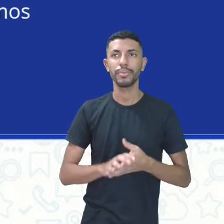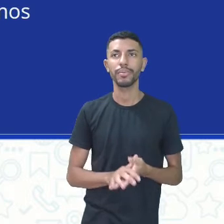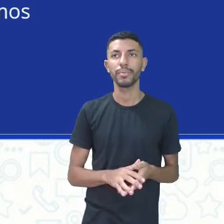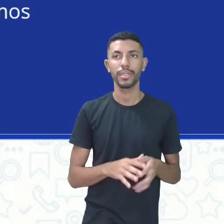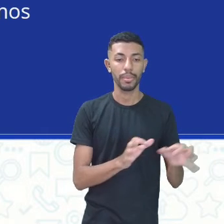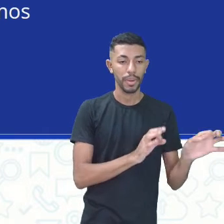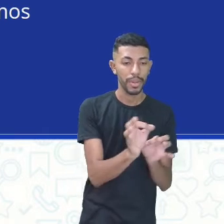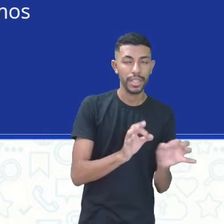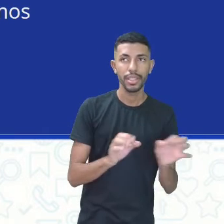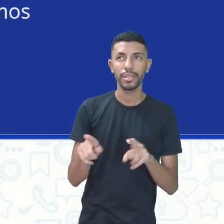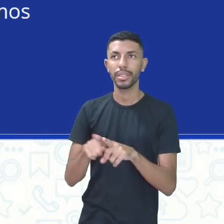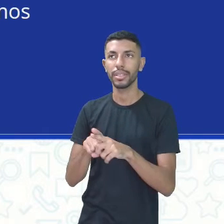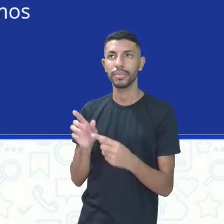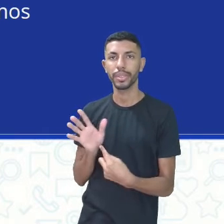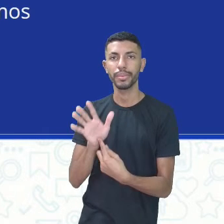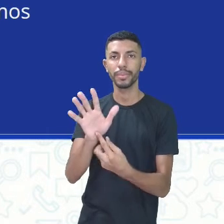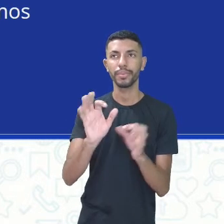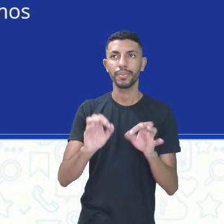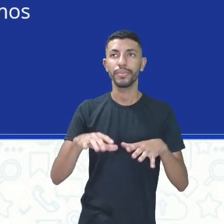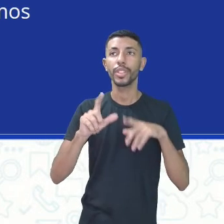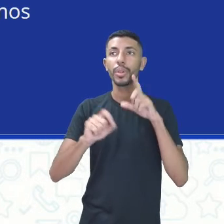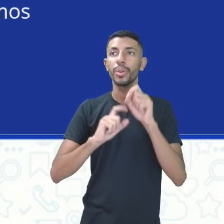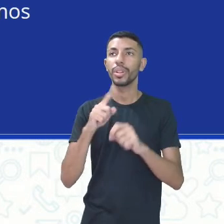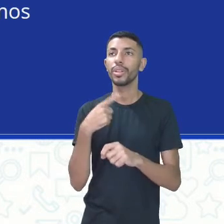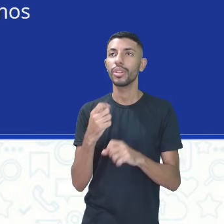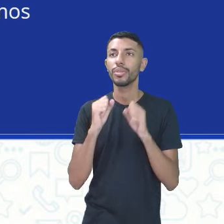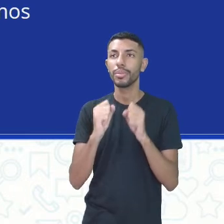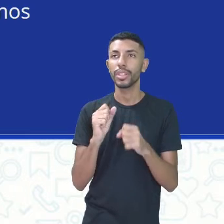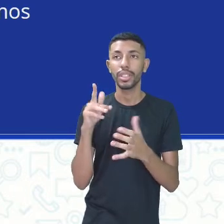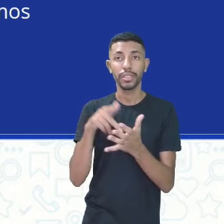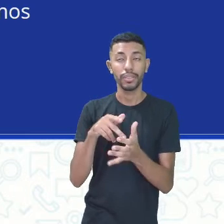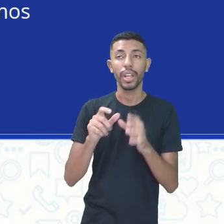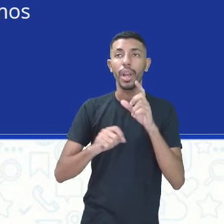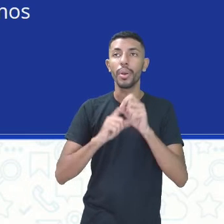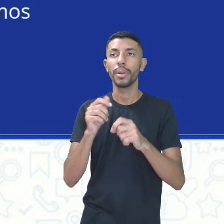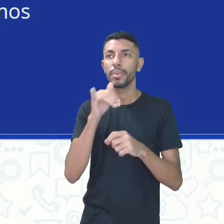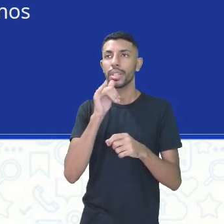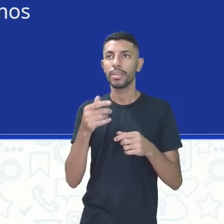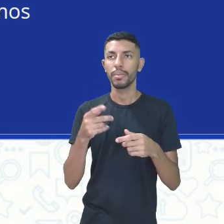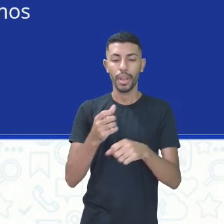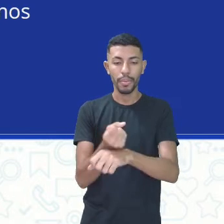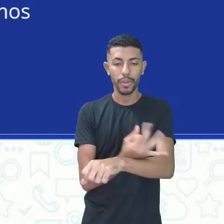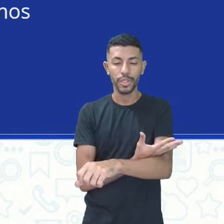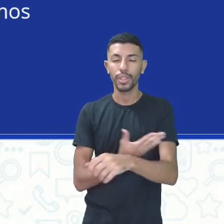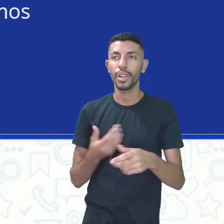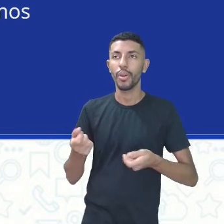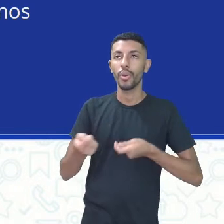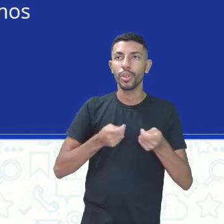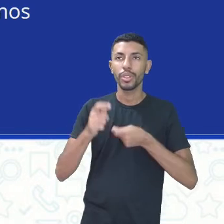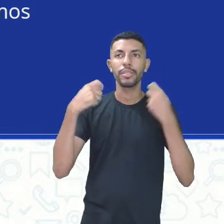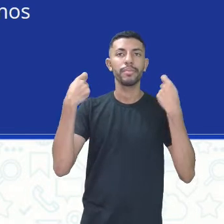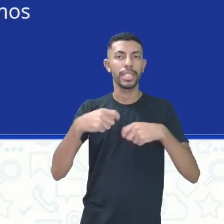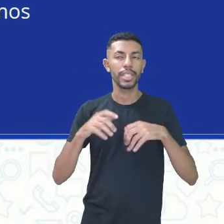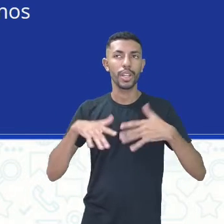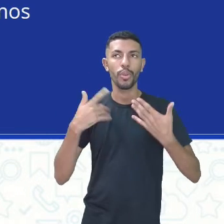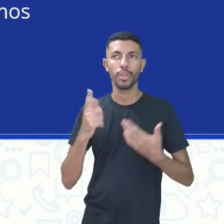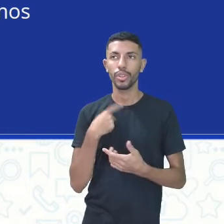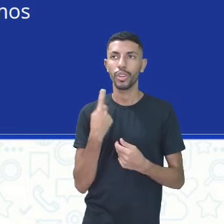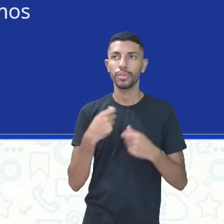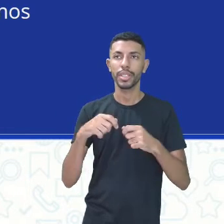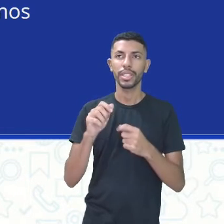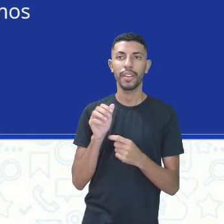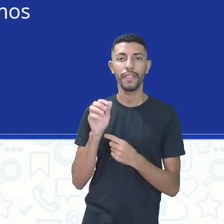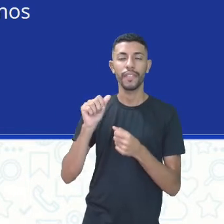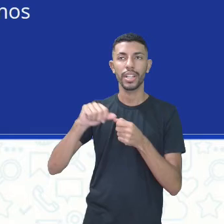e execução. O que podemos inferir? Algum controle emocional é necessário quando precisamos fazer uma exposição